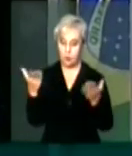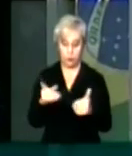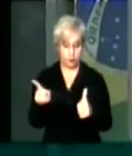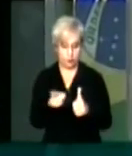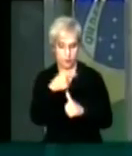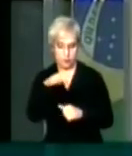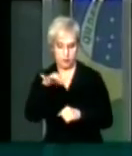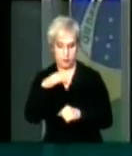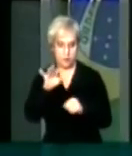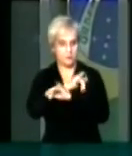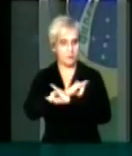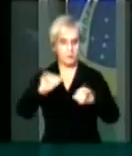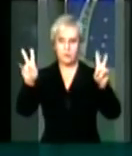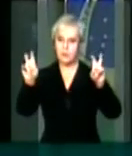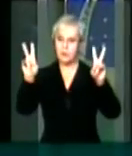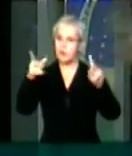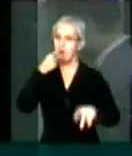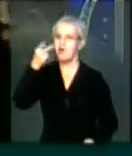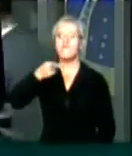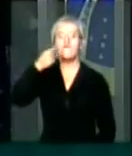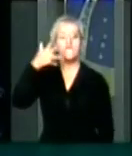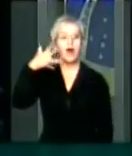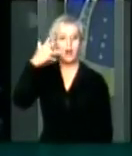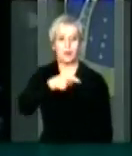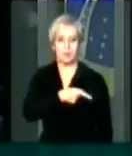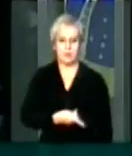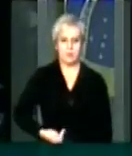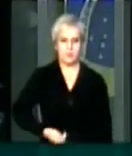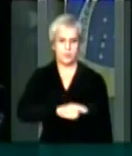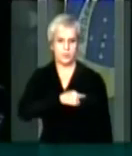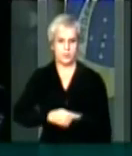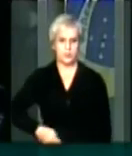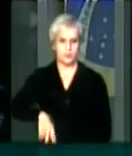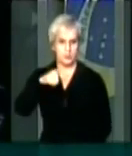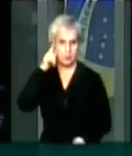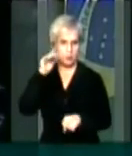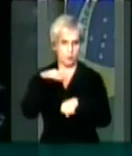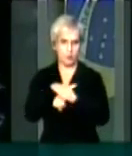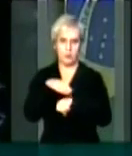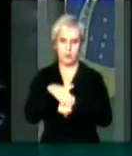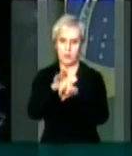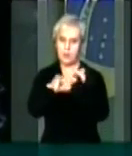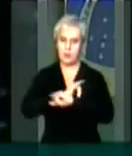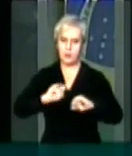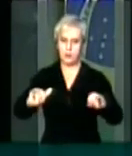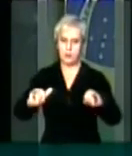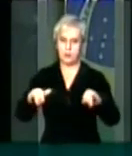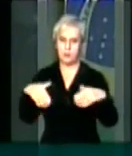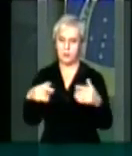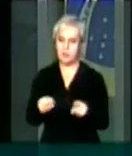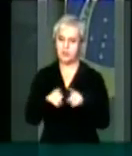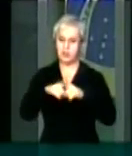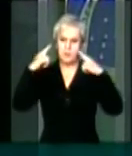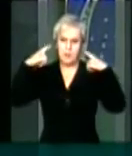página, destacam o pronunciamento da presidente da República, a senhora Dilma Rousseff, e o